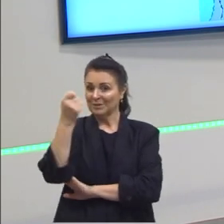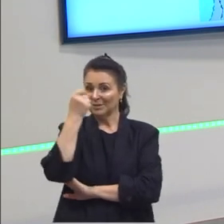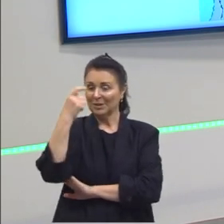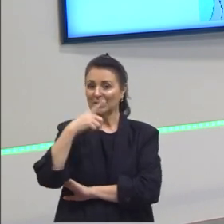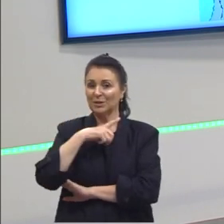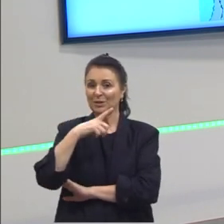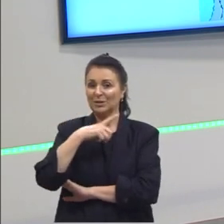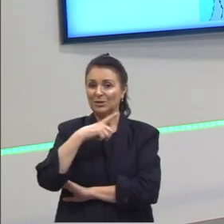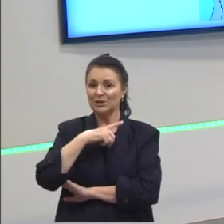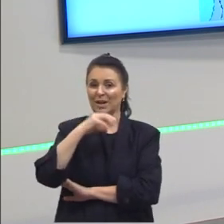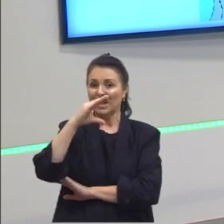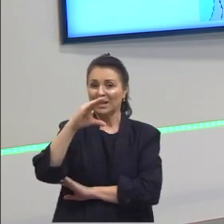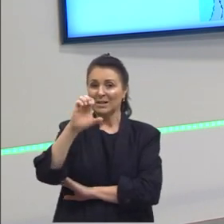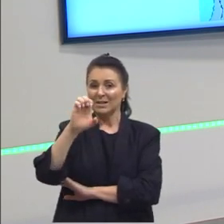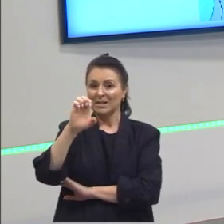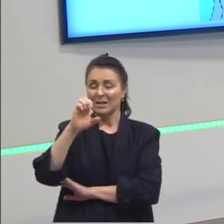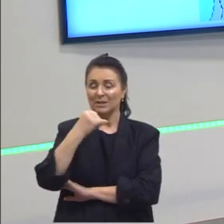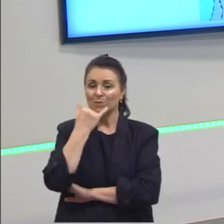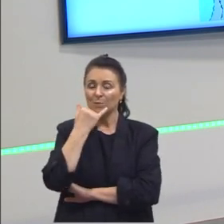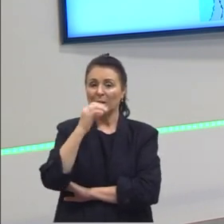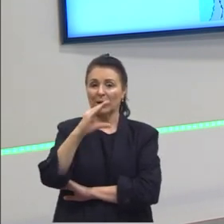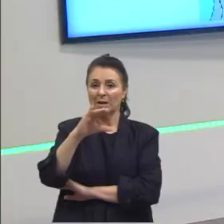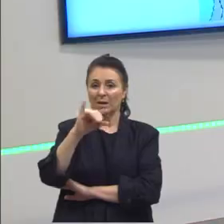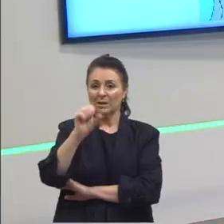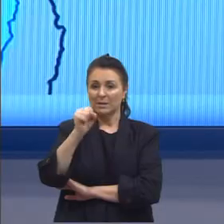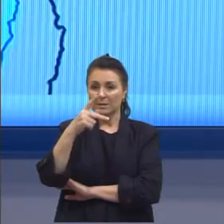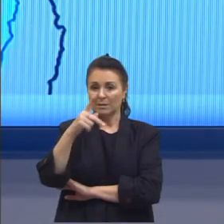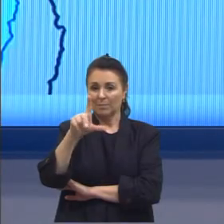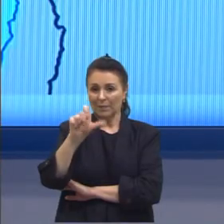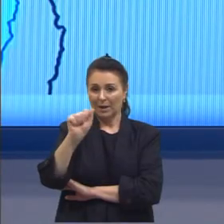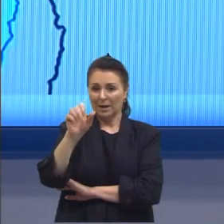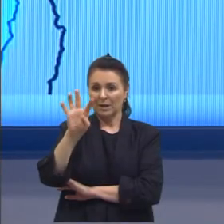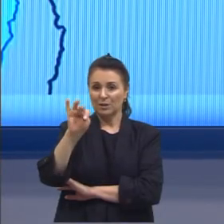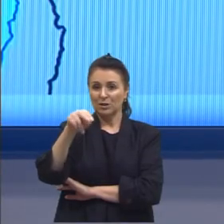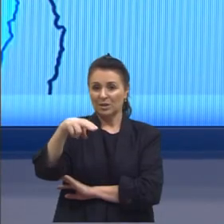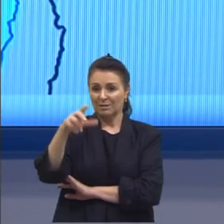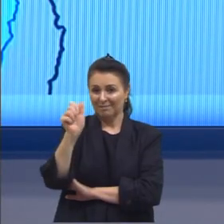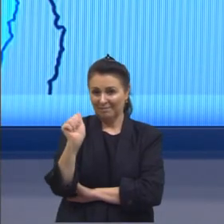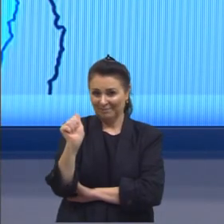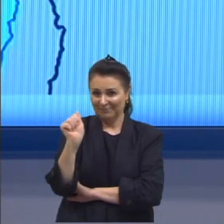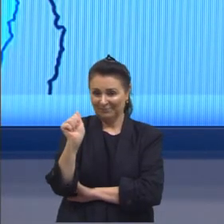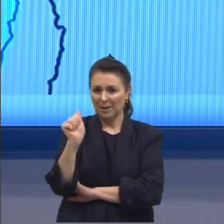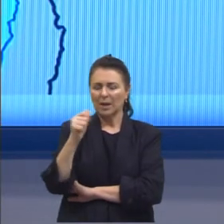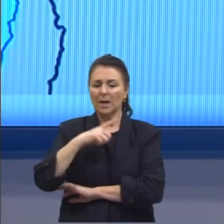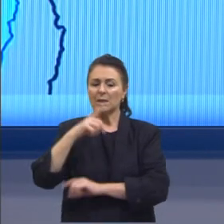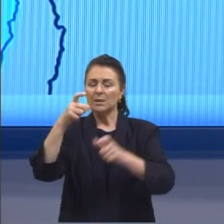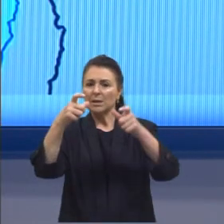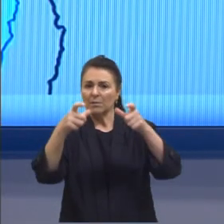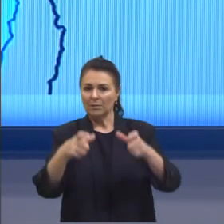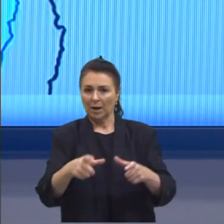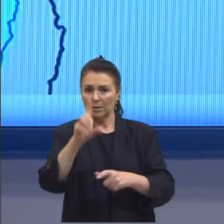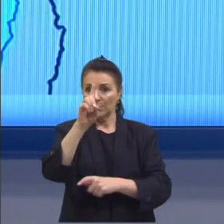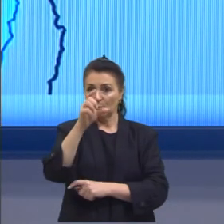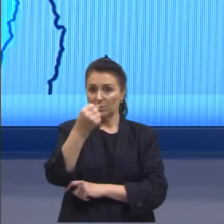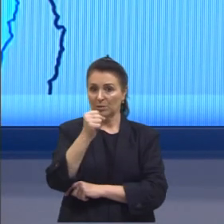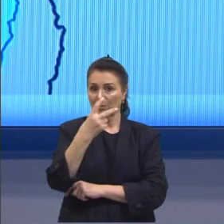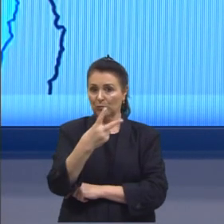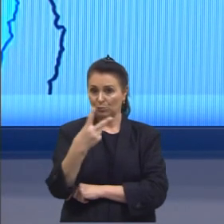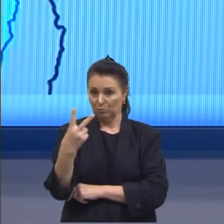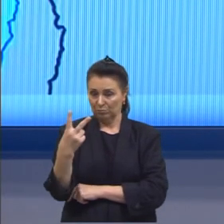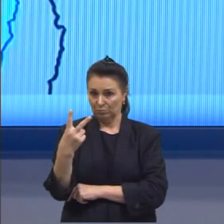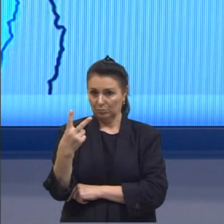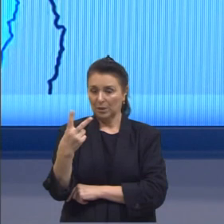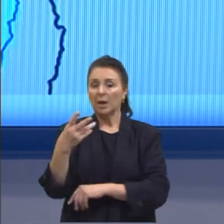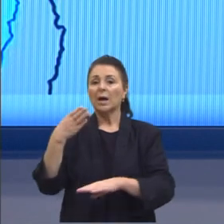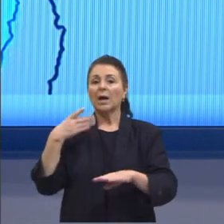província da Cisplatina essa província né ela vai 1822 ela ainda